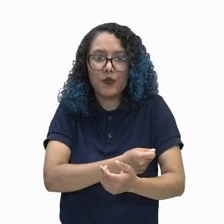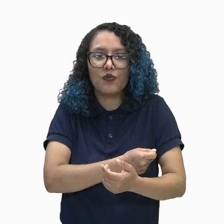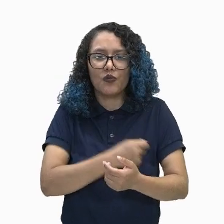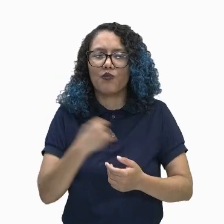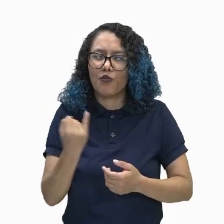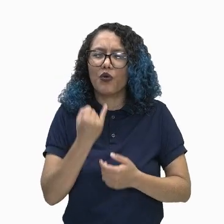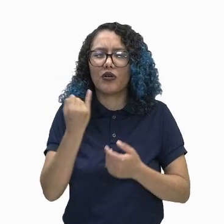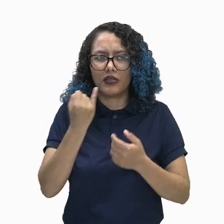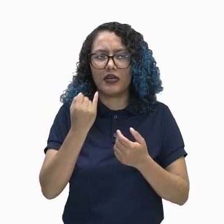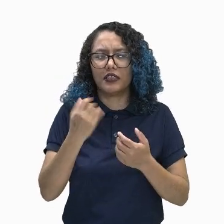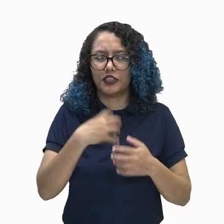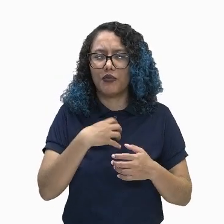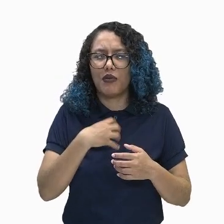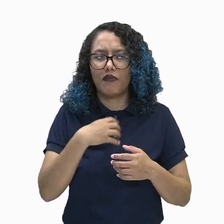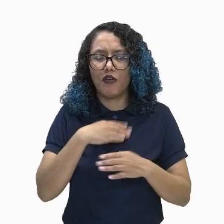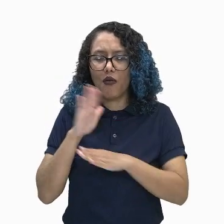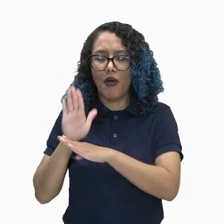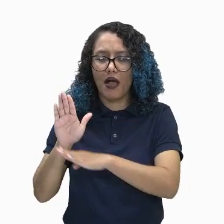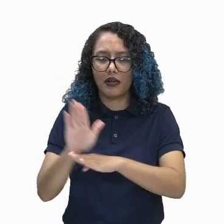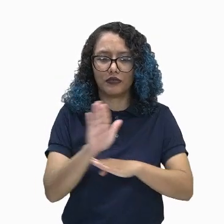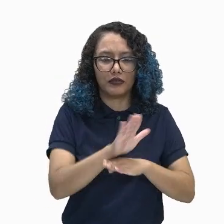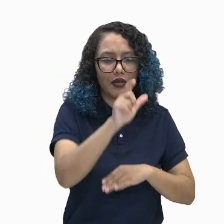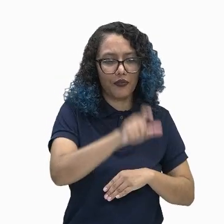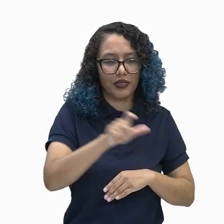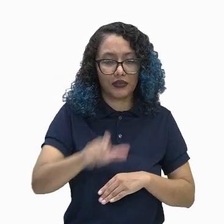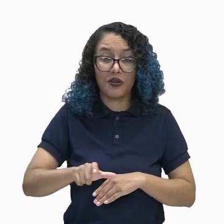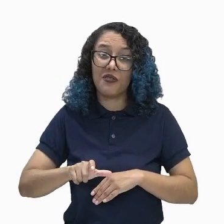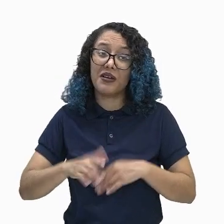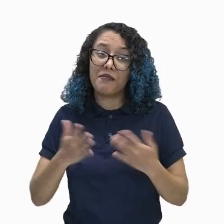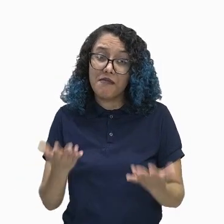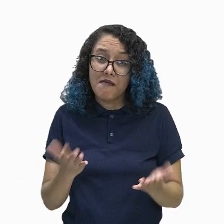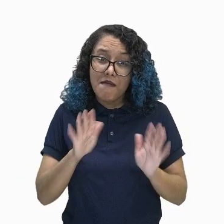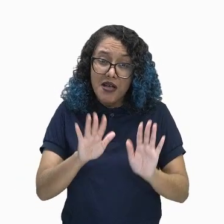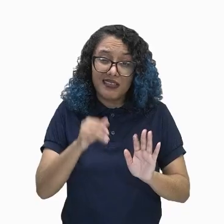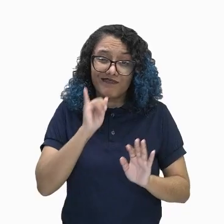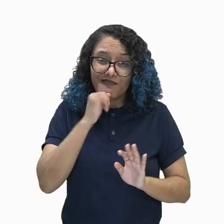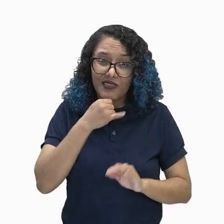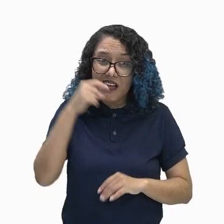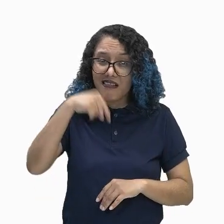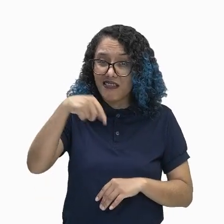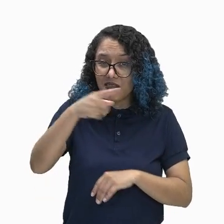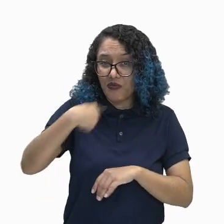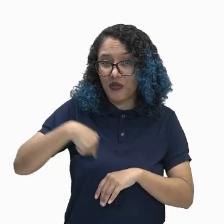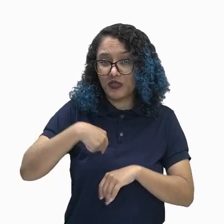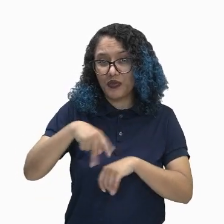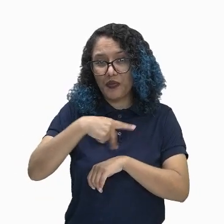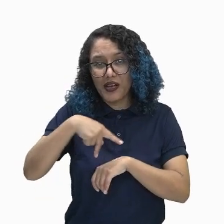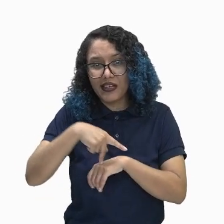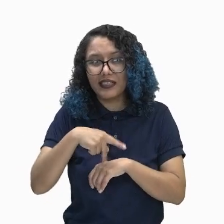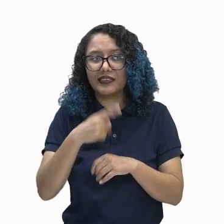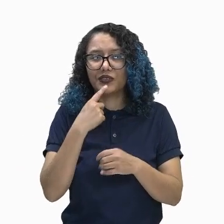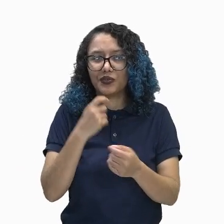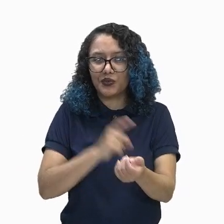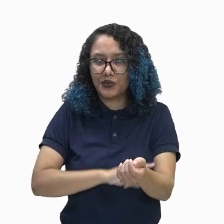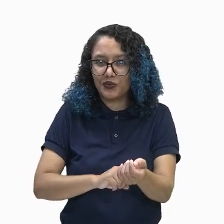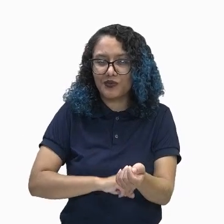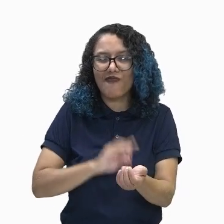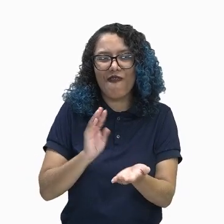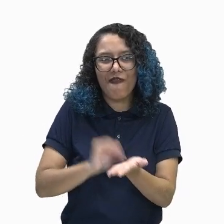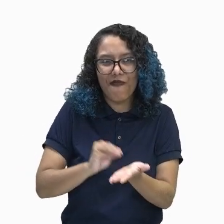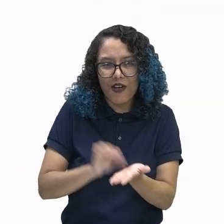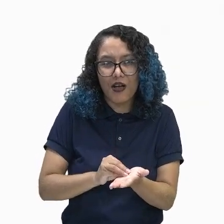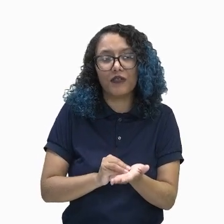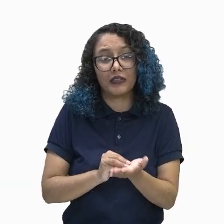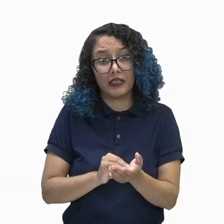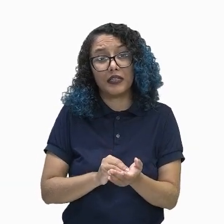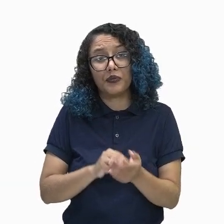ajudar muitas pessoas e, infelizmente, no nosso país, muitas vezes falta sangue nos hemocentros. Isso colocando em risco a vida de